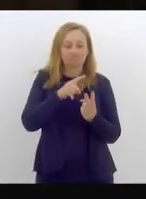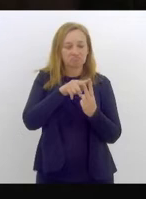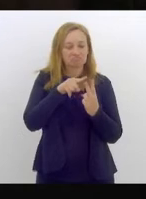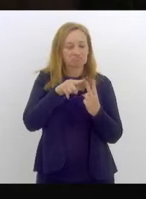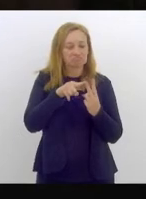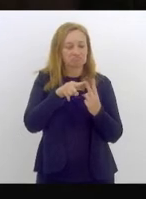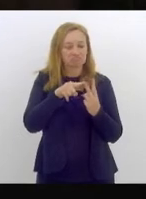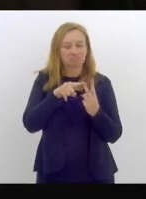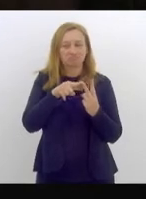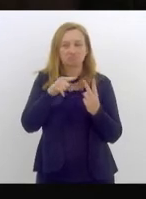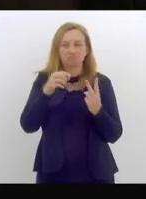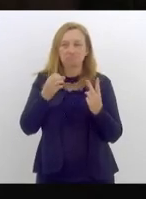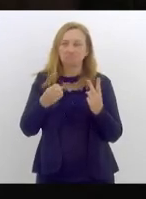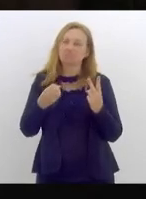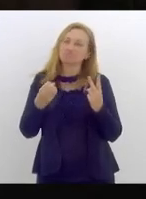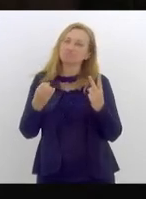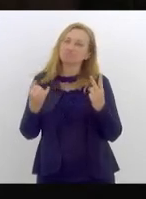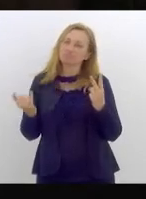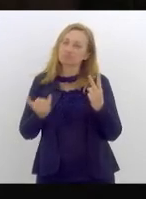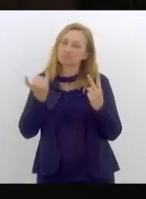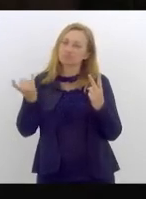Nobres deputado